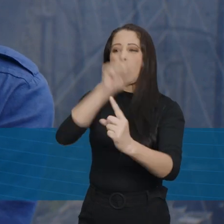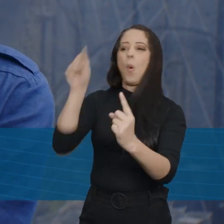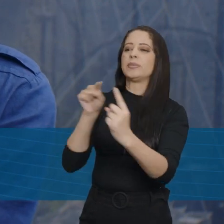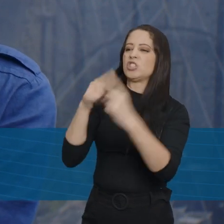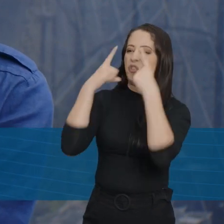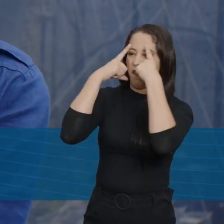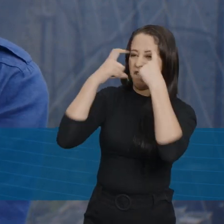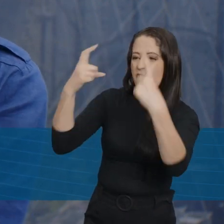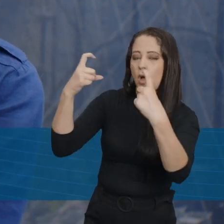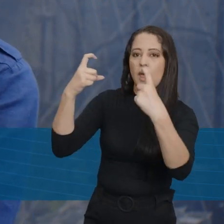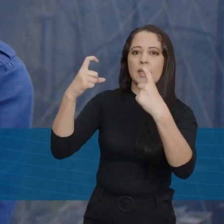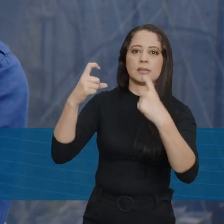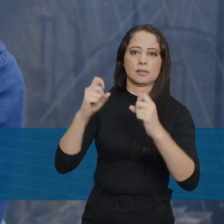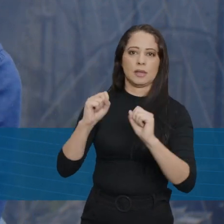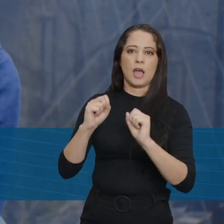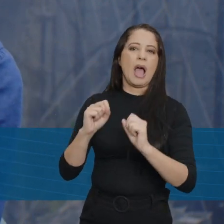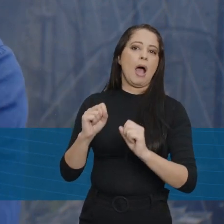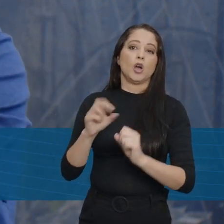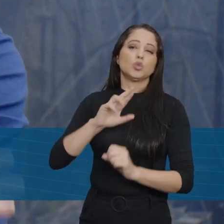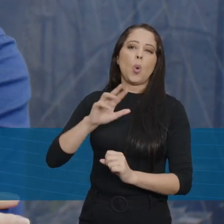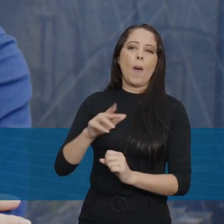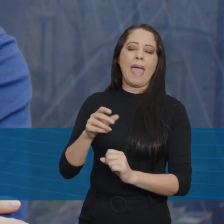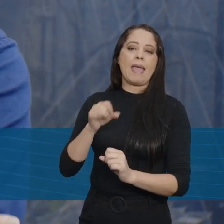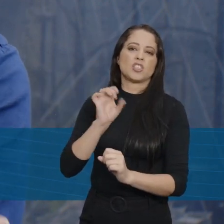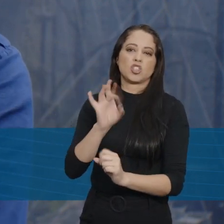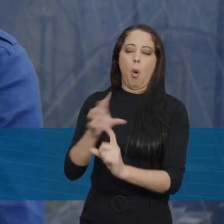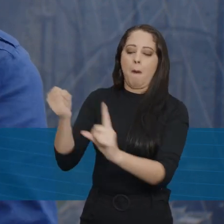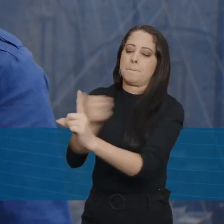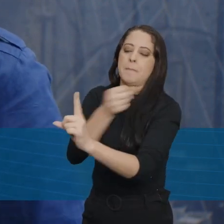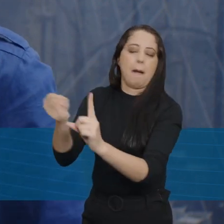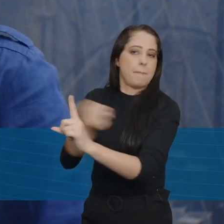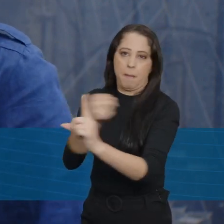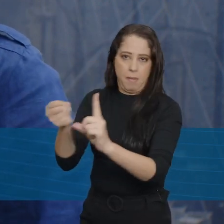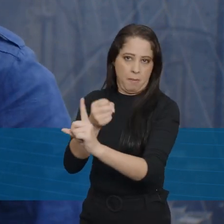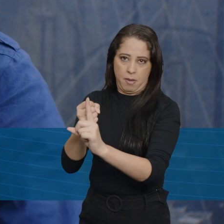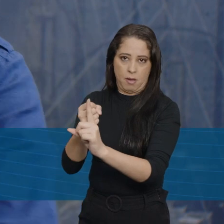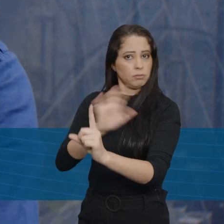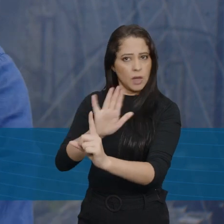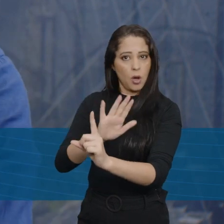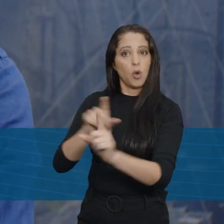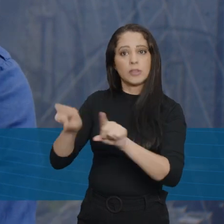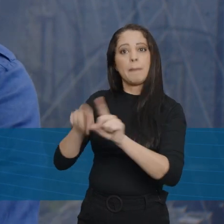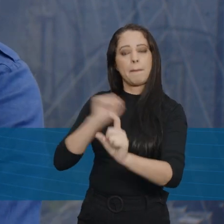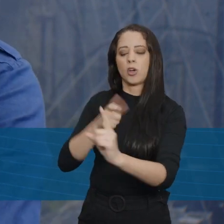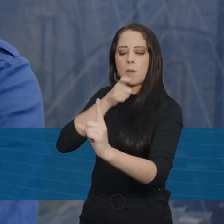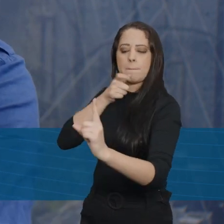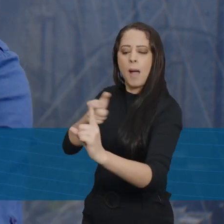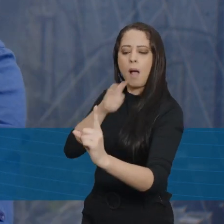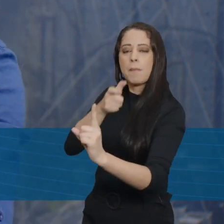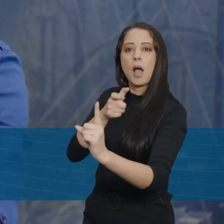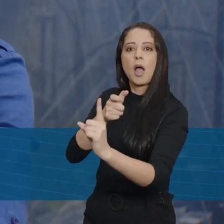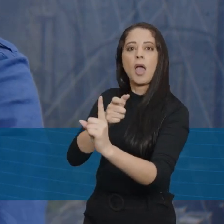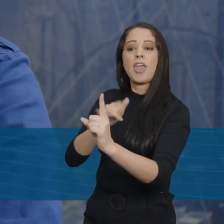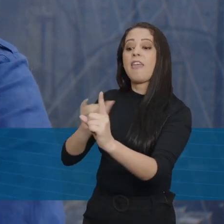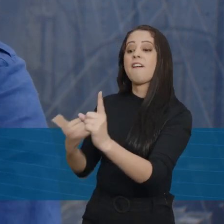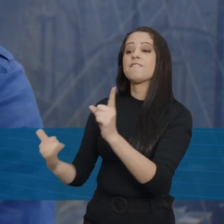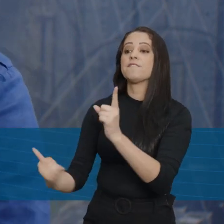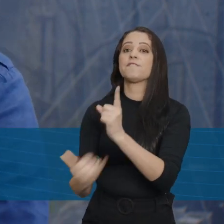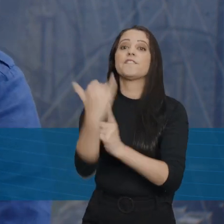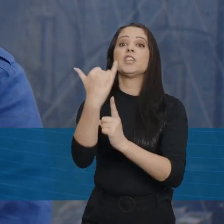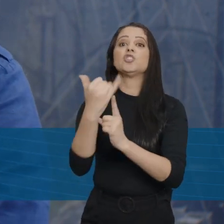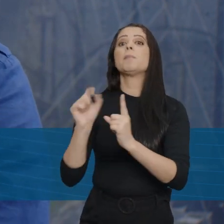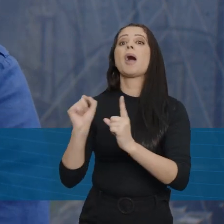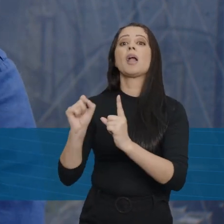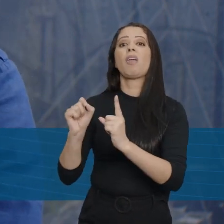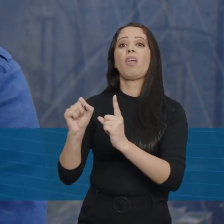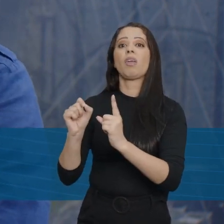de ser violento. Não quer dizer que vai agredir fisicamente, mas às vezes acontece. Sim. E o que a gente vai perceber? Quem que é a vítima?